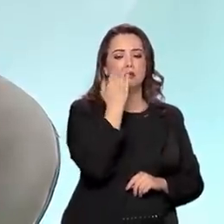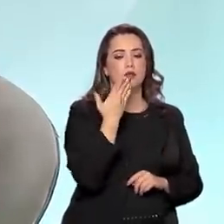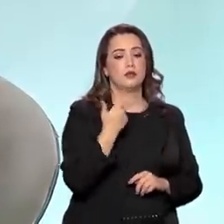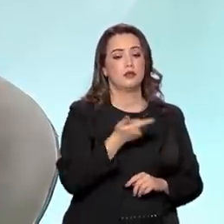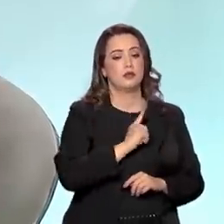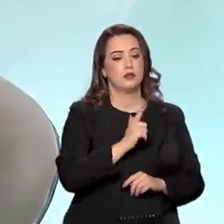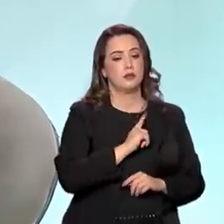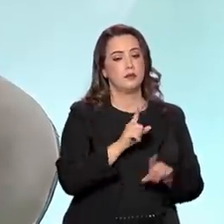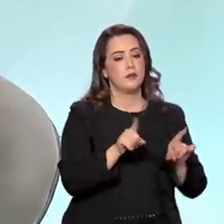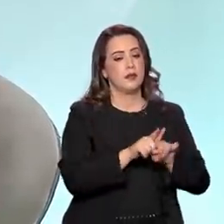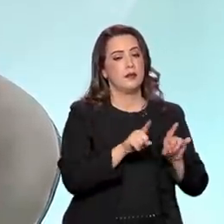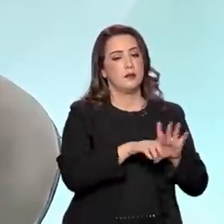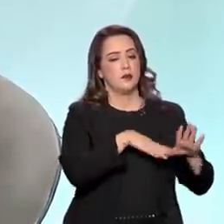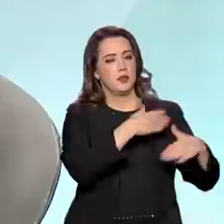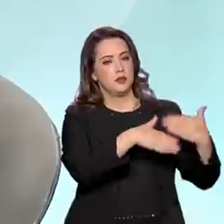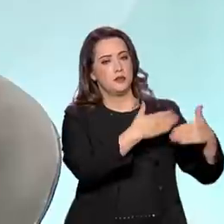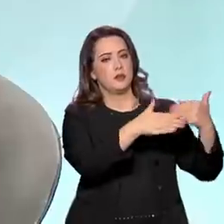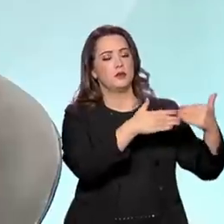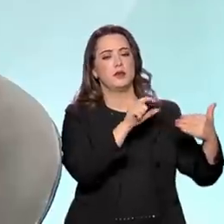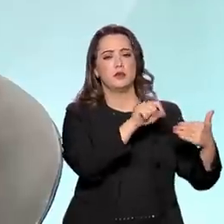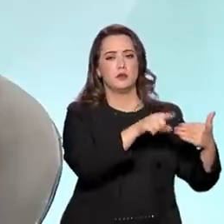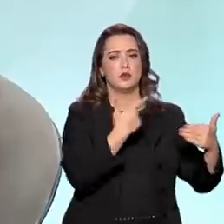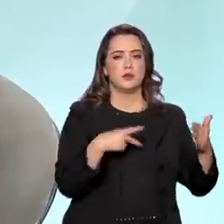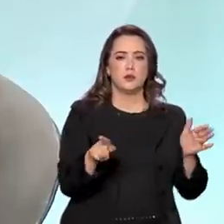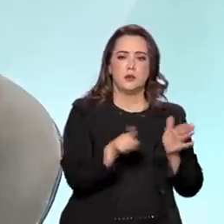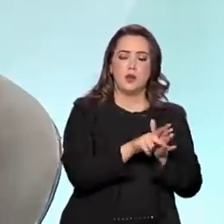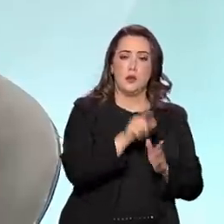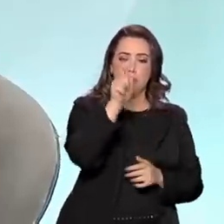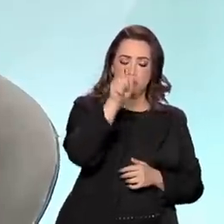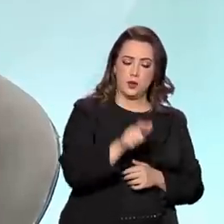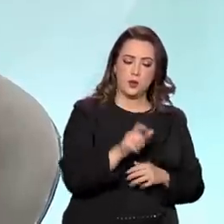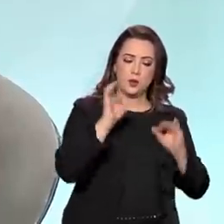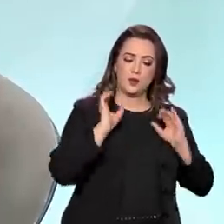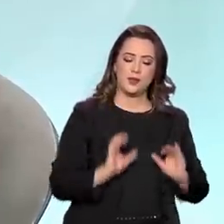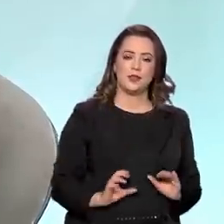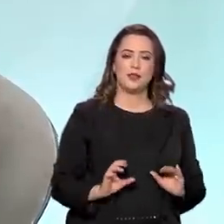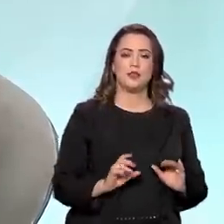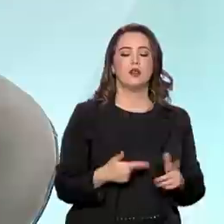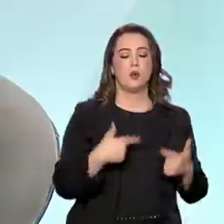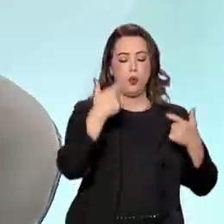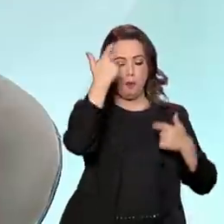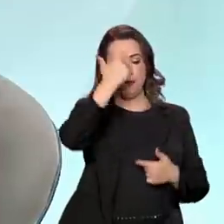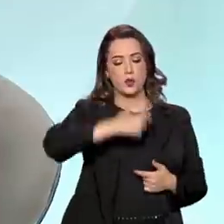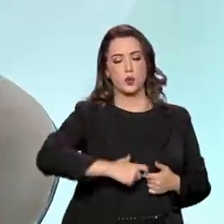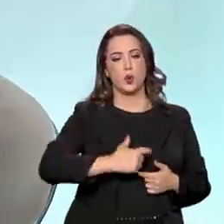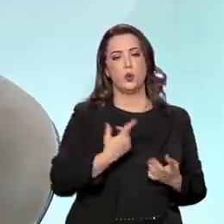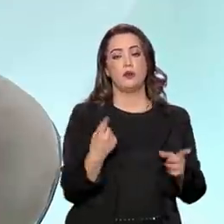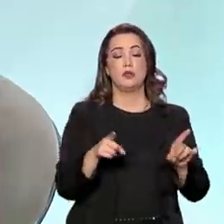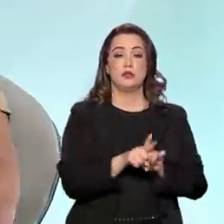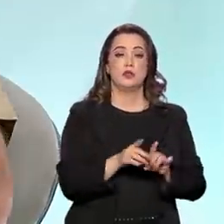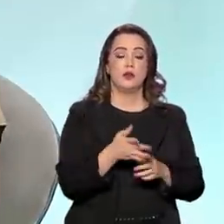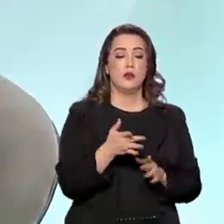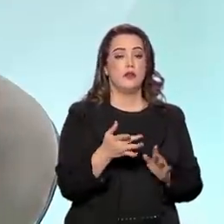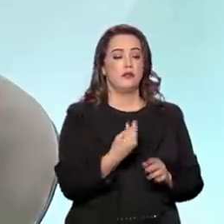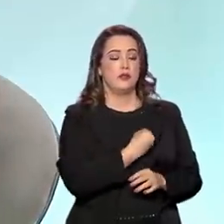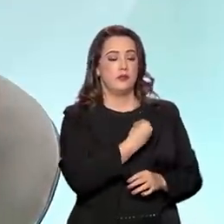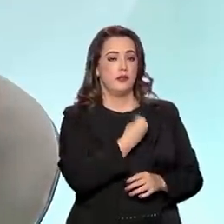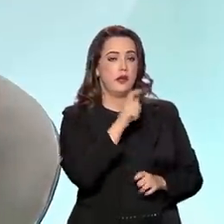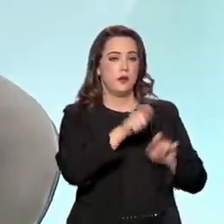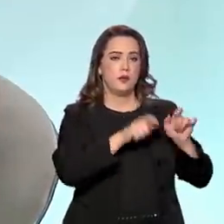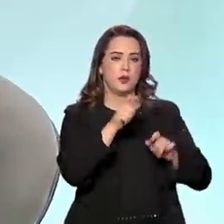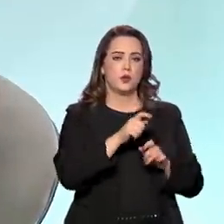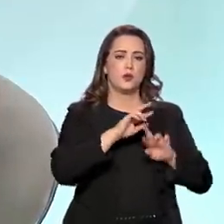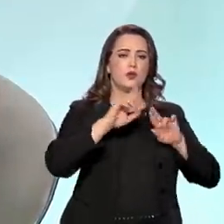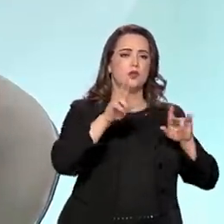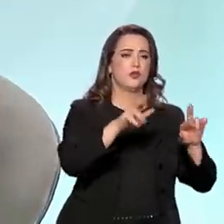importante para o amadurecimento e como cidadão amadurecimento como pessoas essa convivência com pessoas diferentes